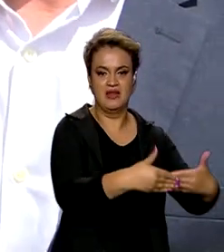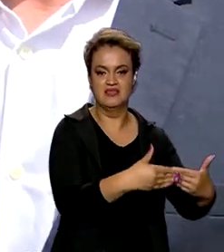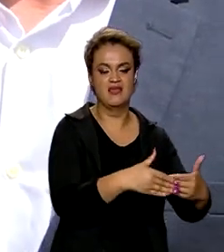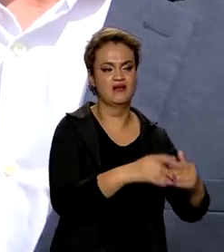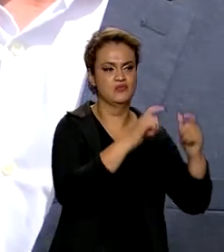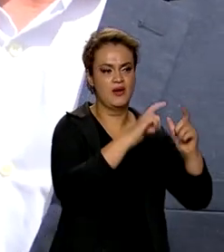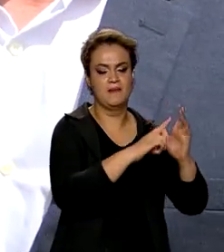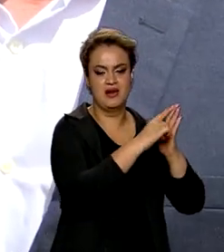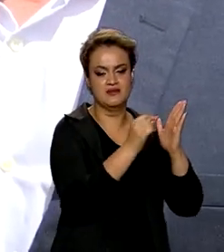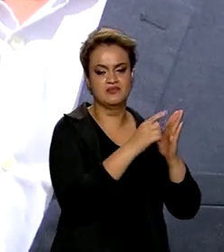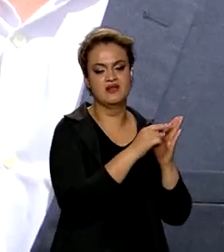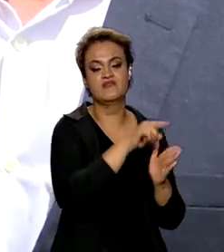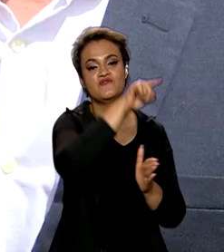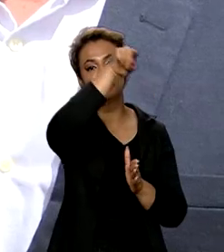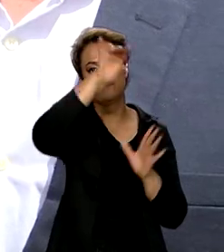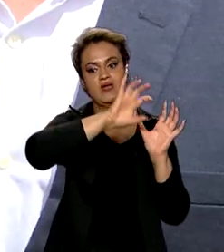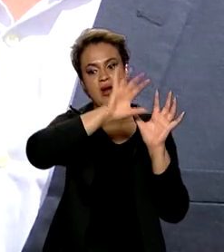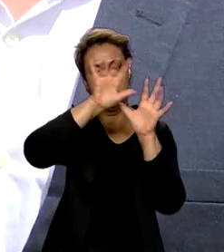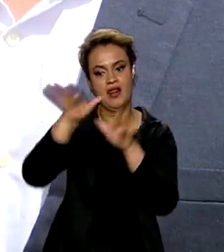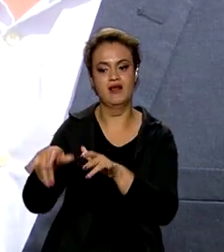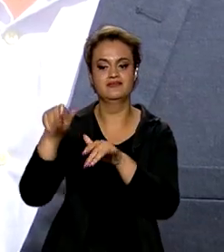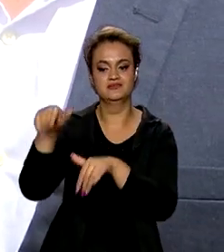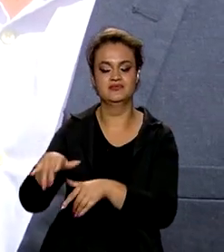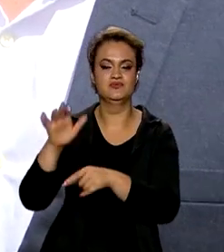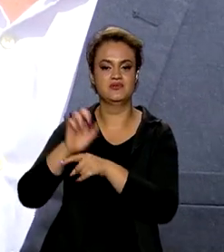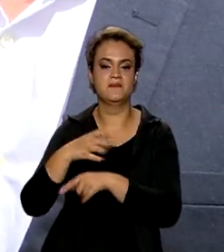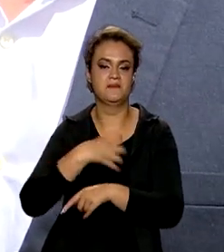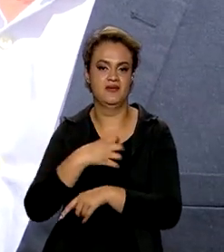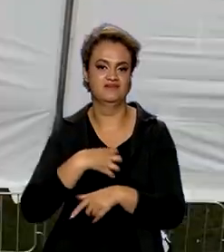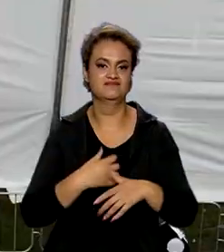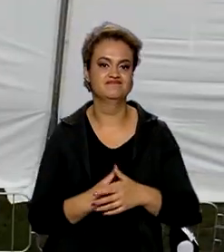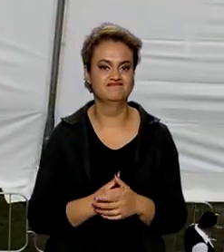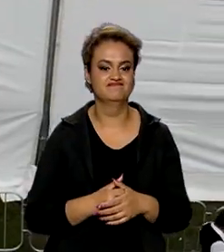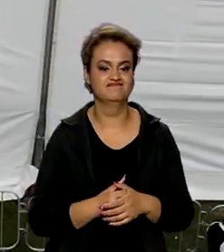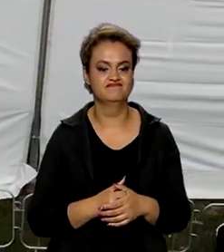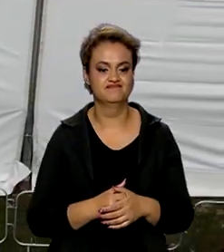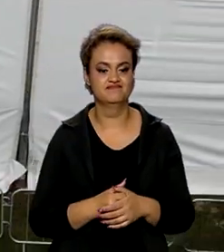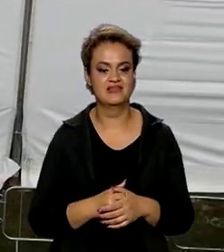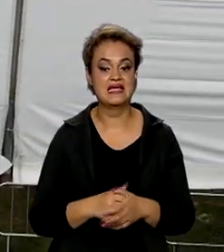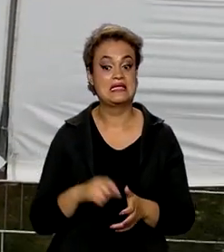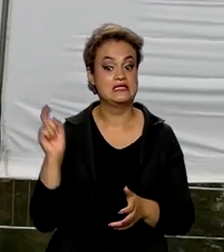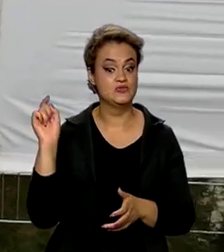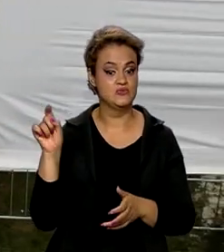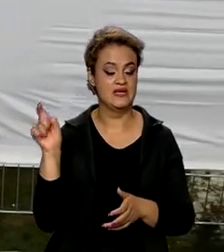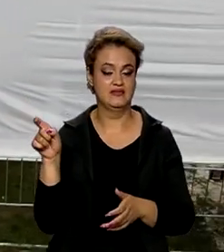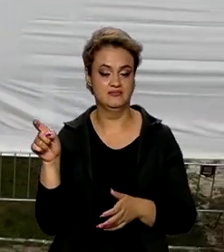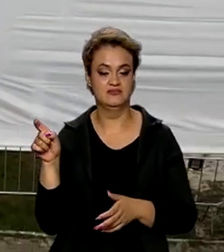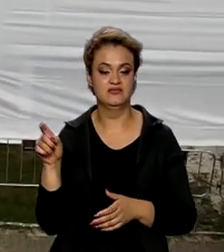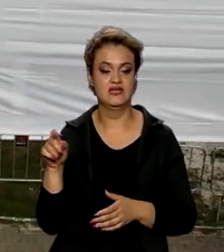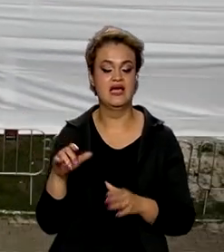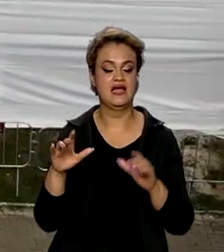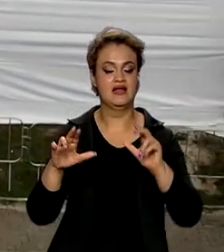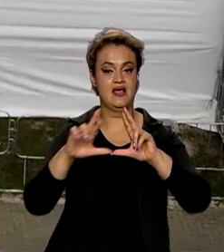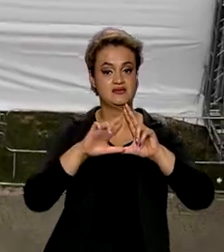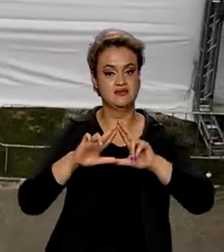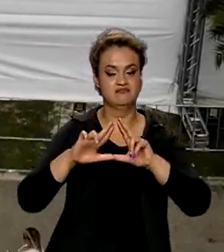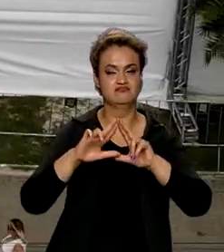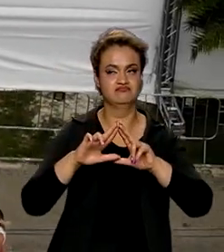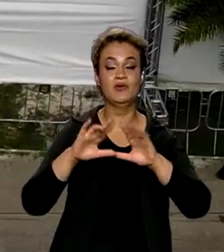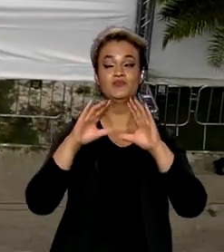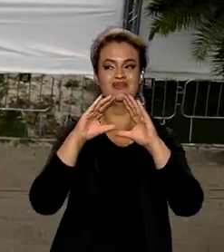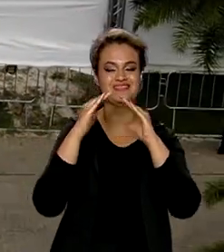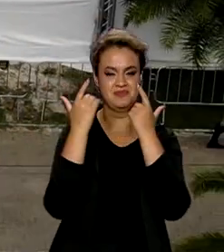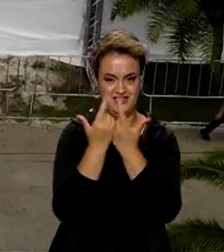têm presença em um estado da federação. E aqui nós estamos fazendo história. O evento, que acontece na Assembleia Legislativa do Estado,